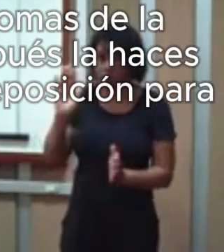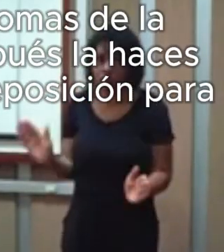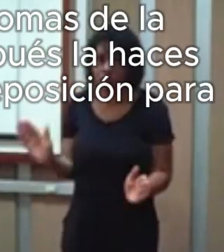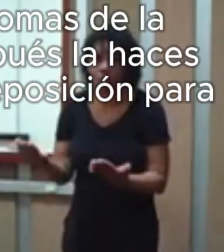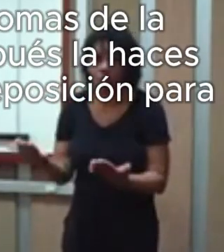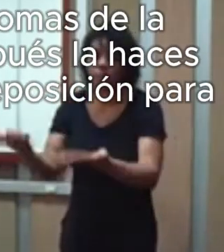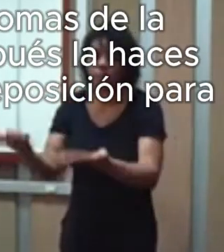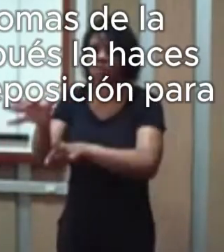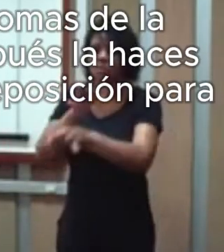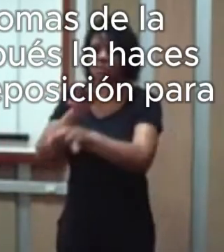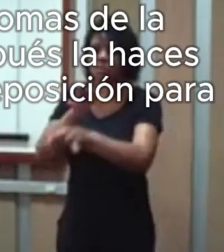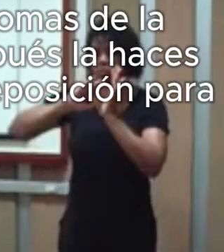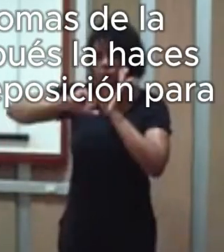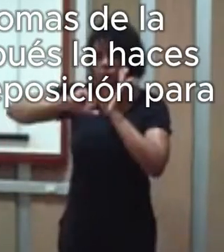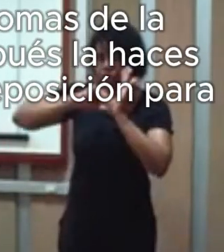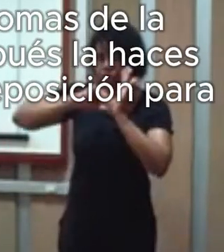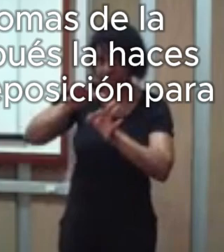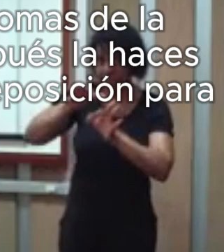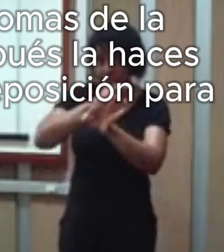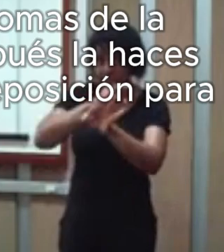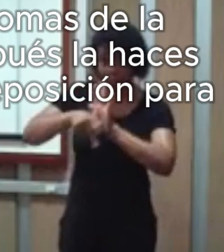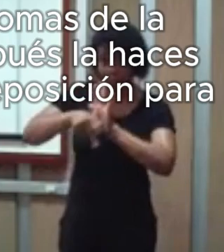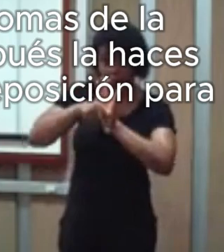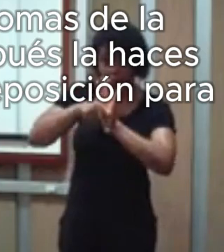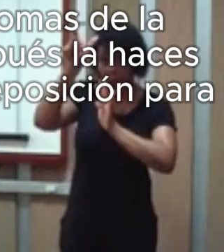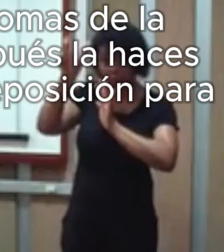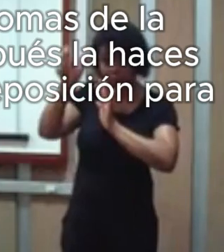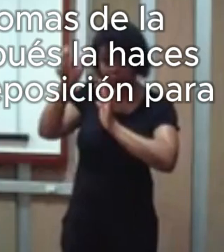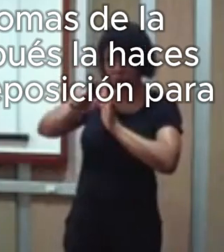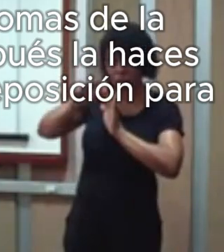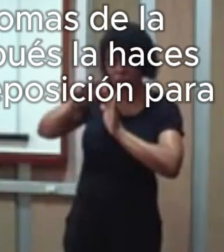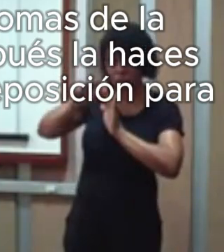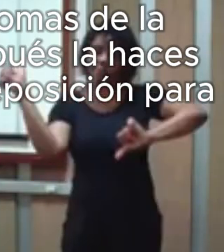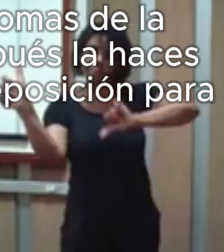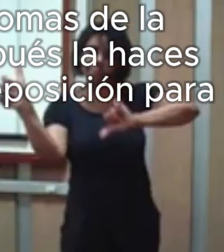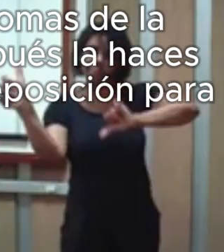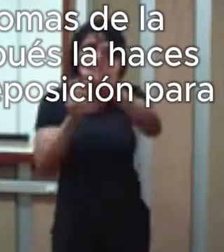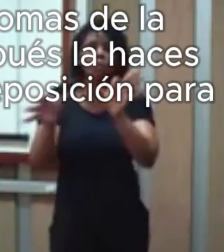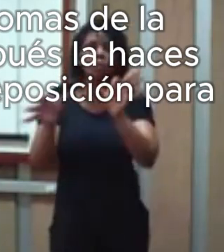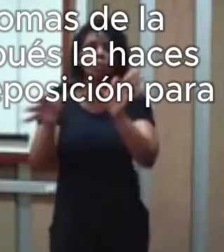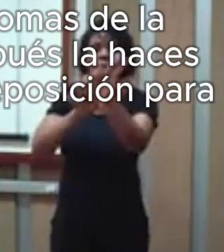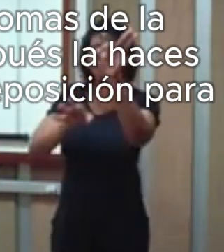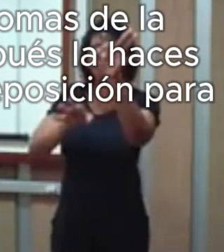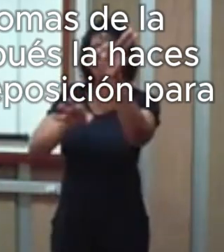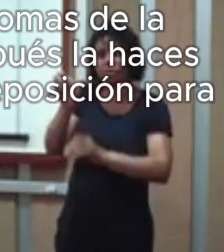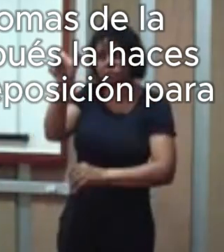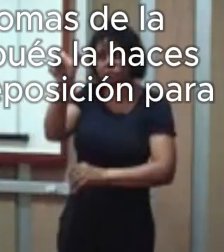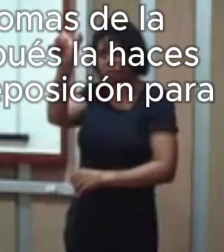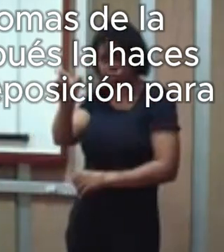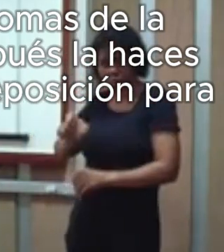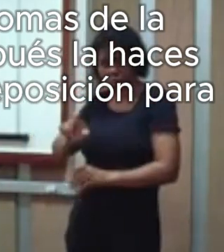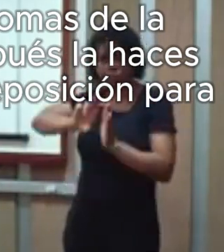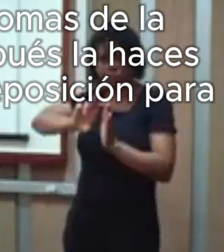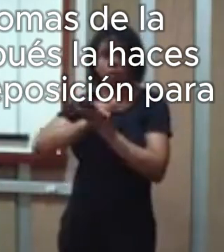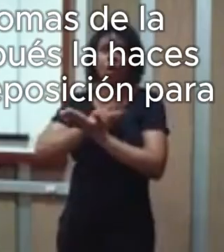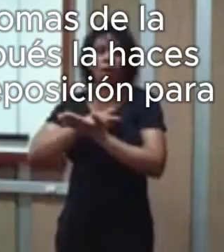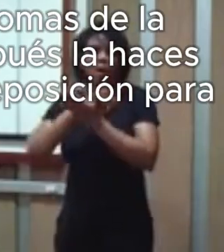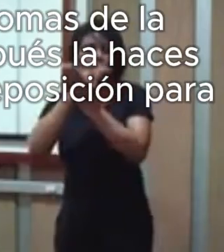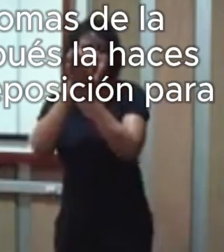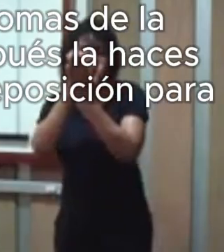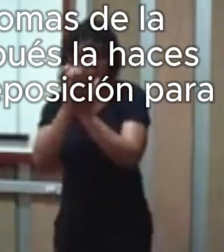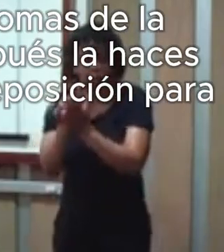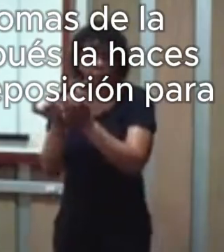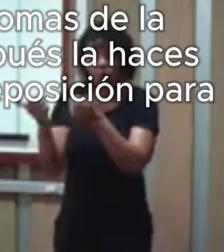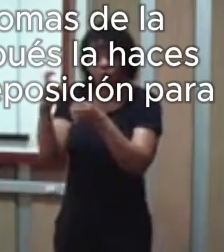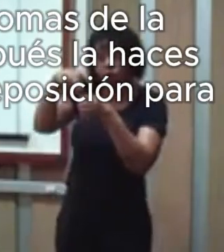que permitem você tirar a célula da própria pessoa, transformar ela numa célula tronco embrionária, depois fazer ela ser a